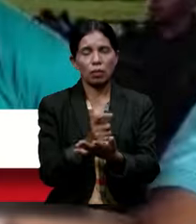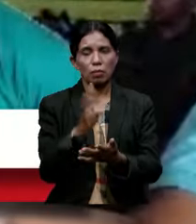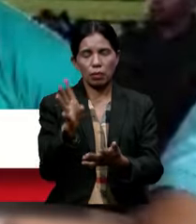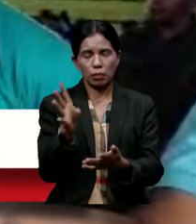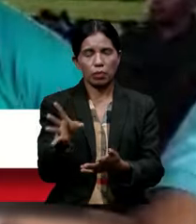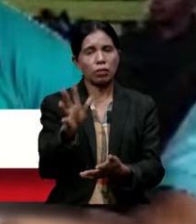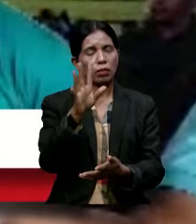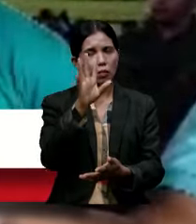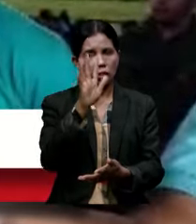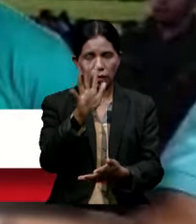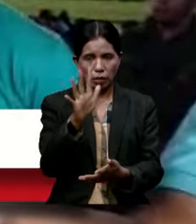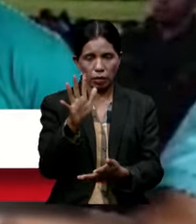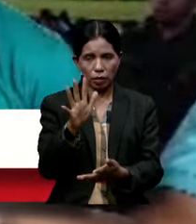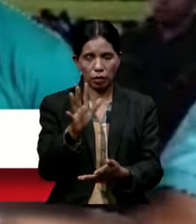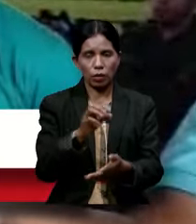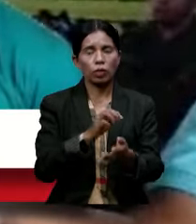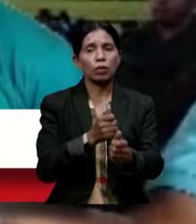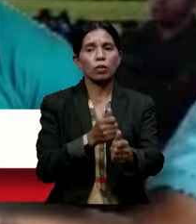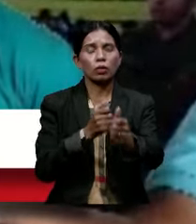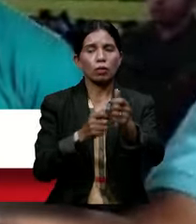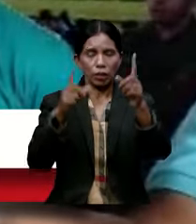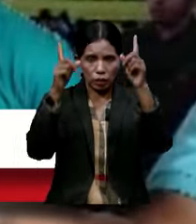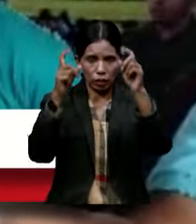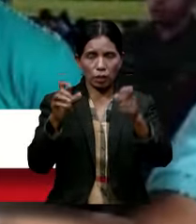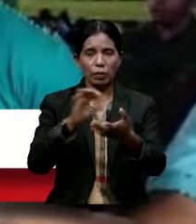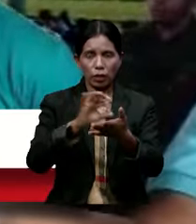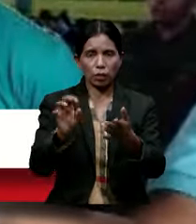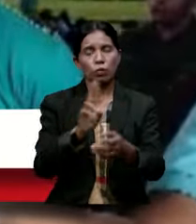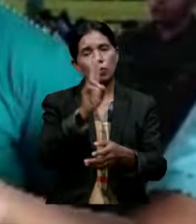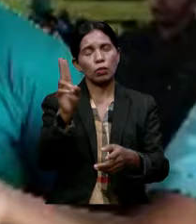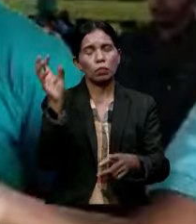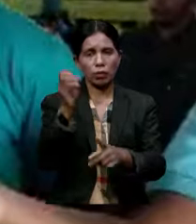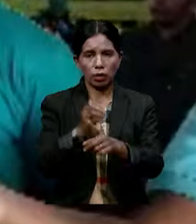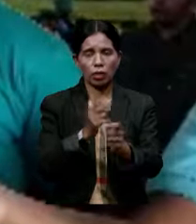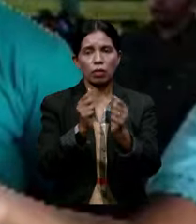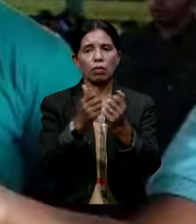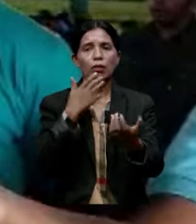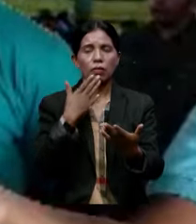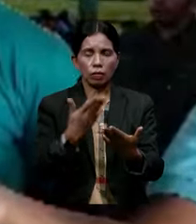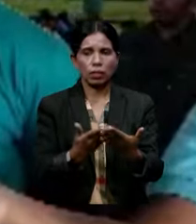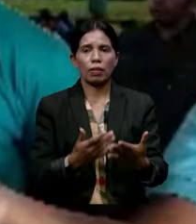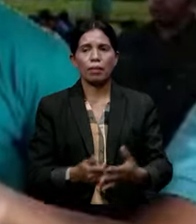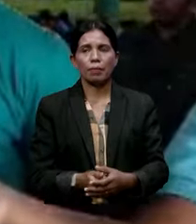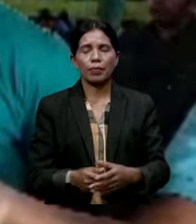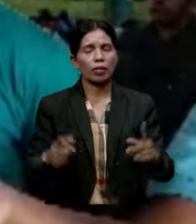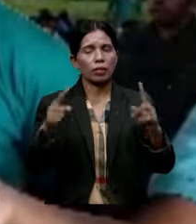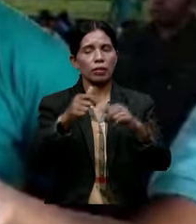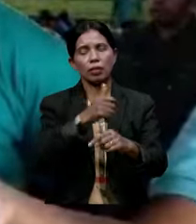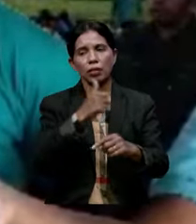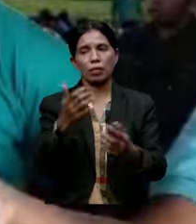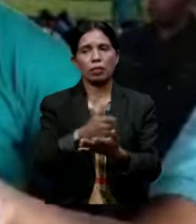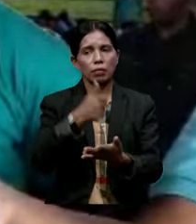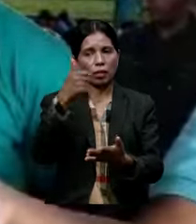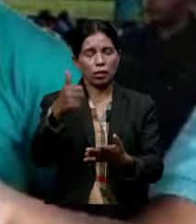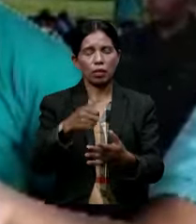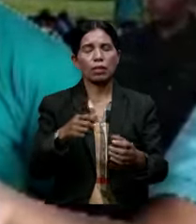na mesma corrente tu ir testa escrita, usa oportunidade em Rodidiak. Usa oportunidade em Rodidiak. Balo na mesma que liu, graças a